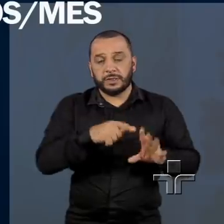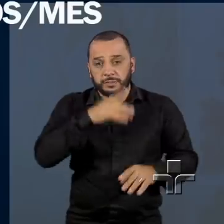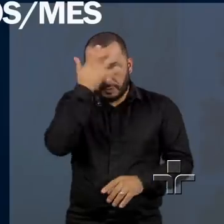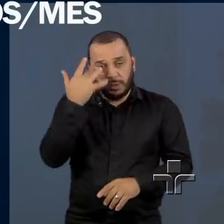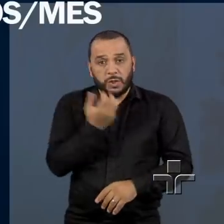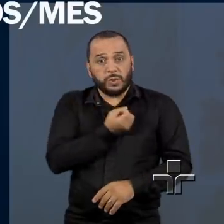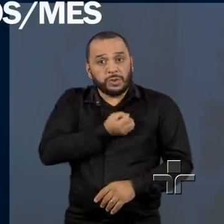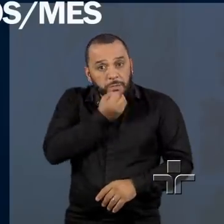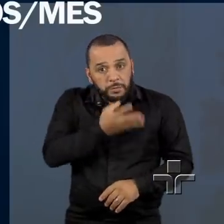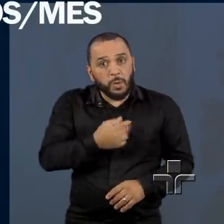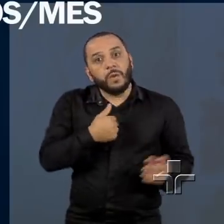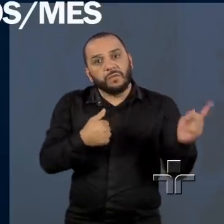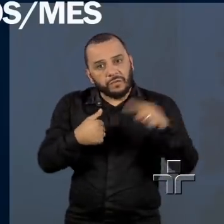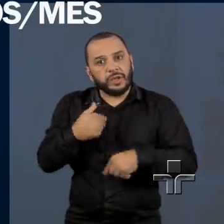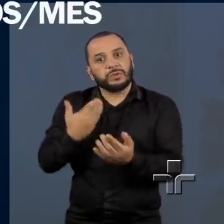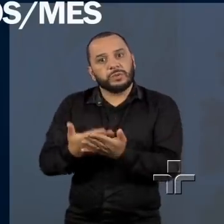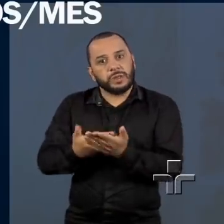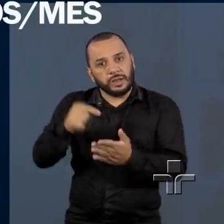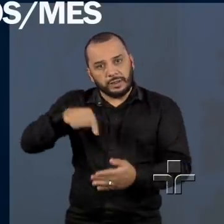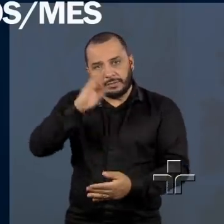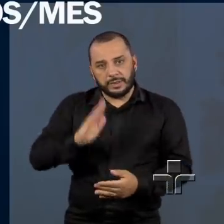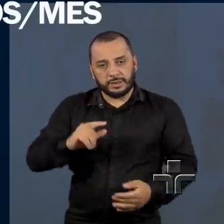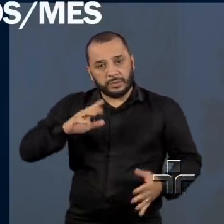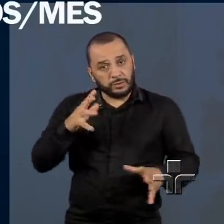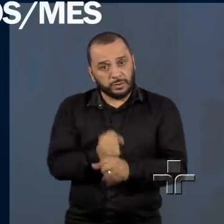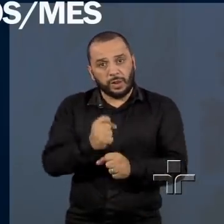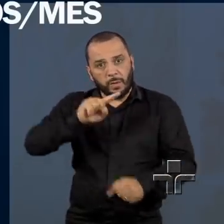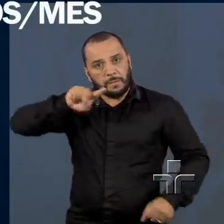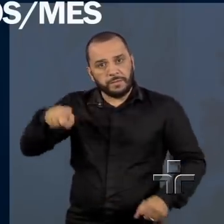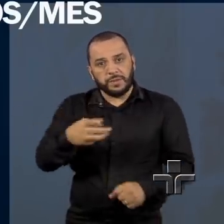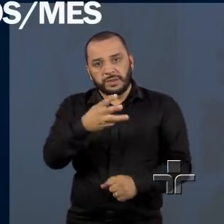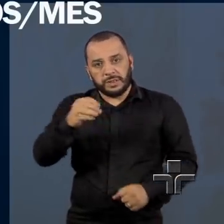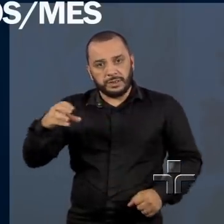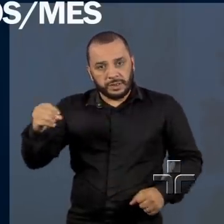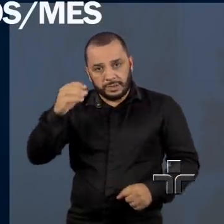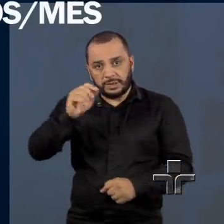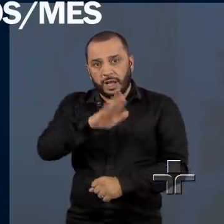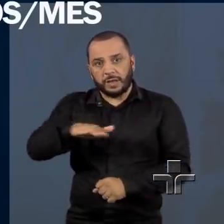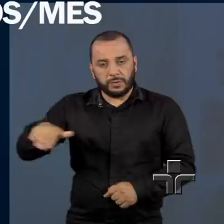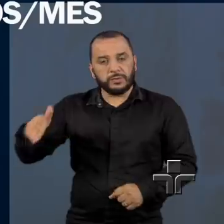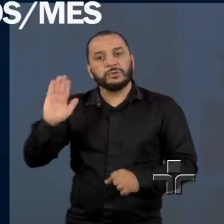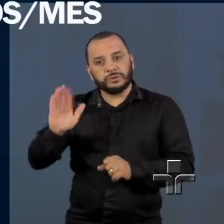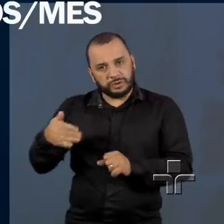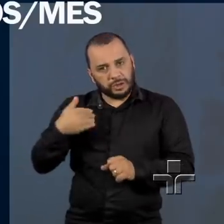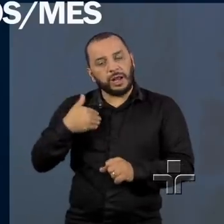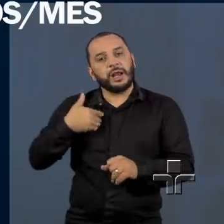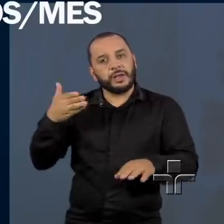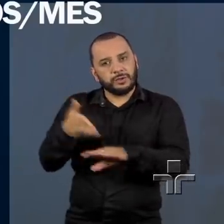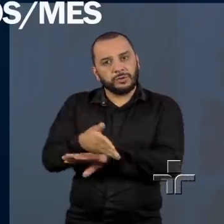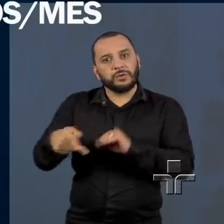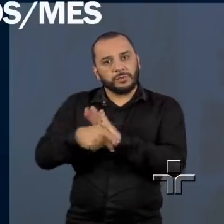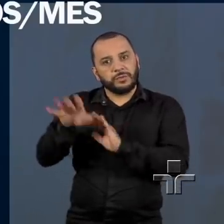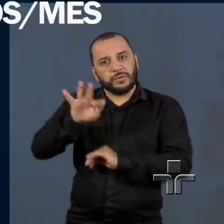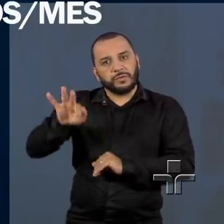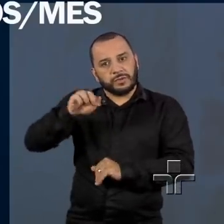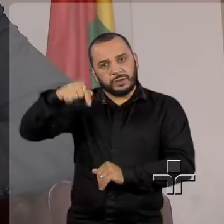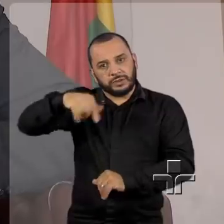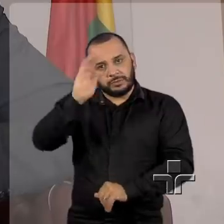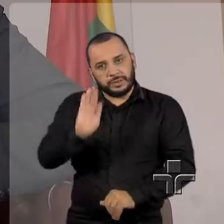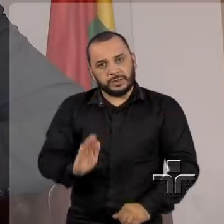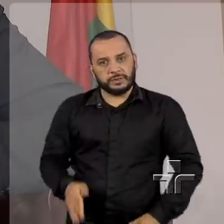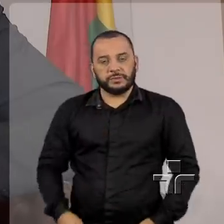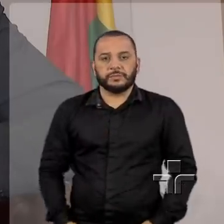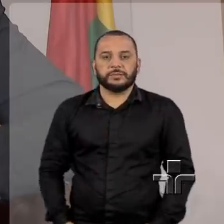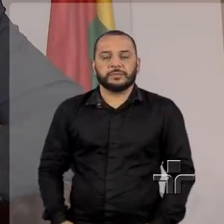notas vêm estudar no Brasil. 1.300 estudantes guinenses já ingressaram em universidades brasileiras.